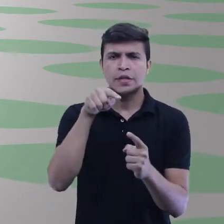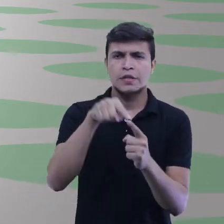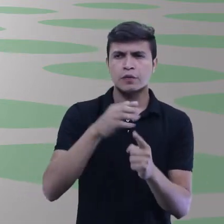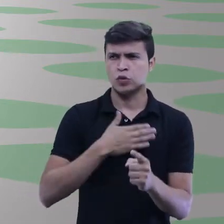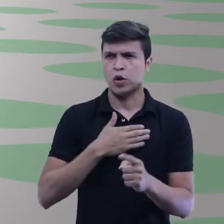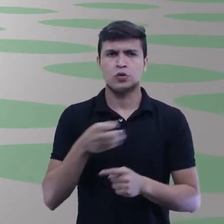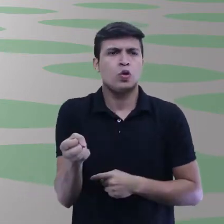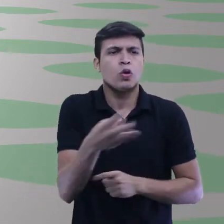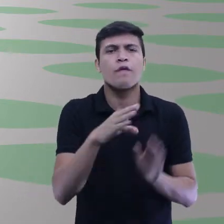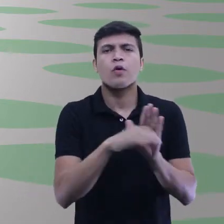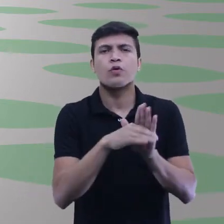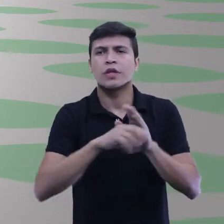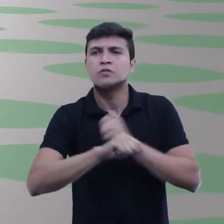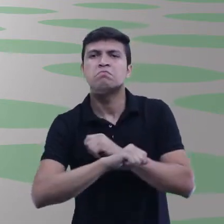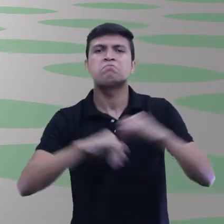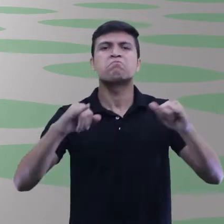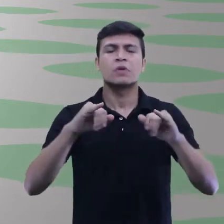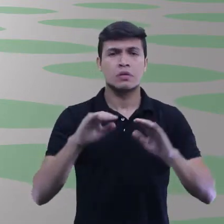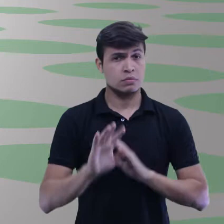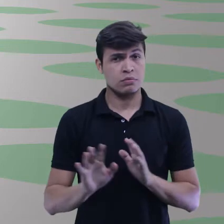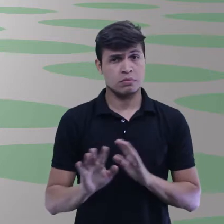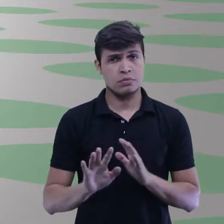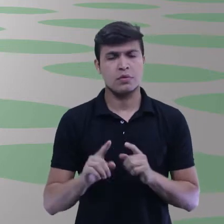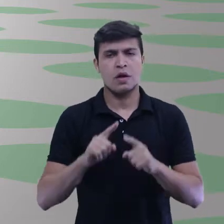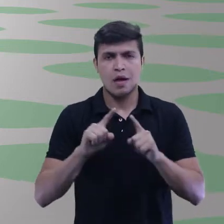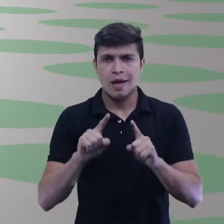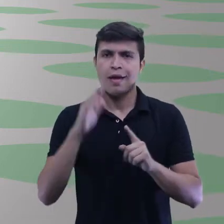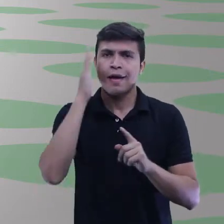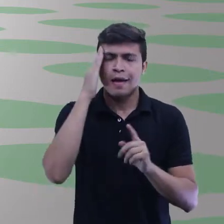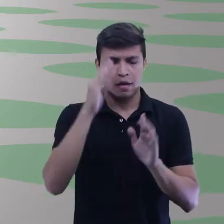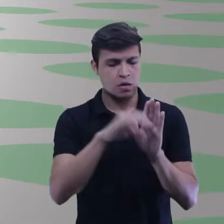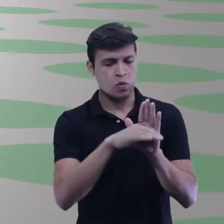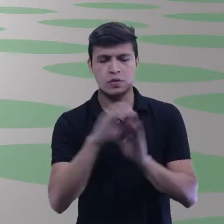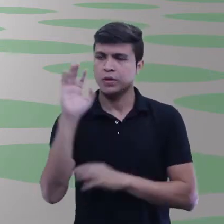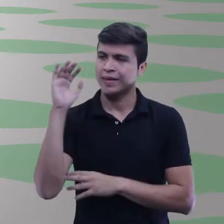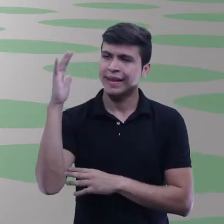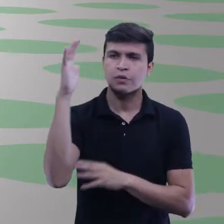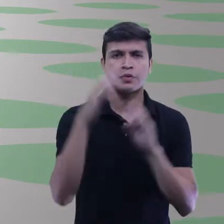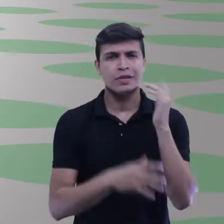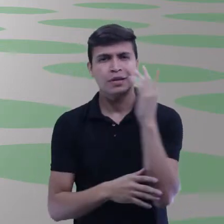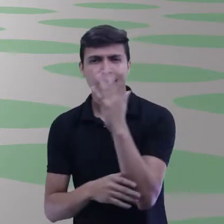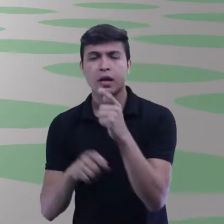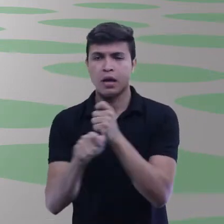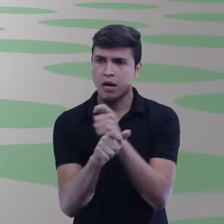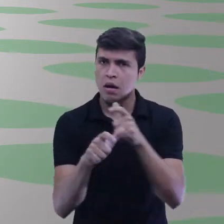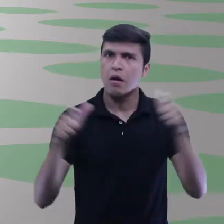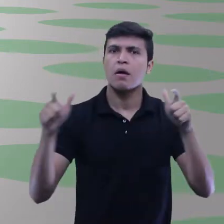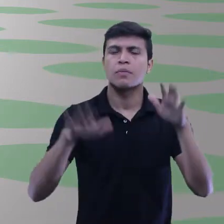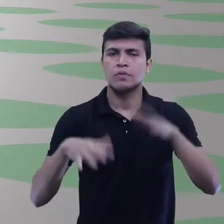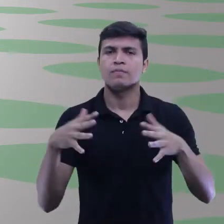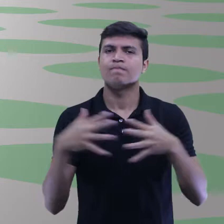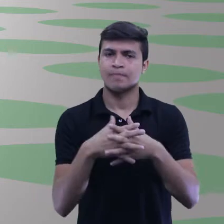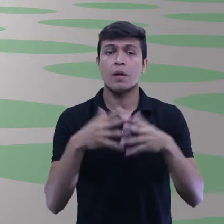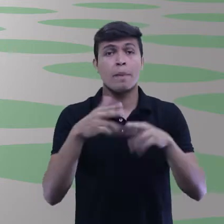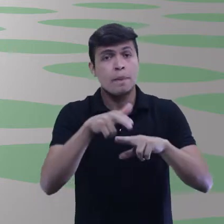um novo conceito de natureza. A compreensão sobre o conceito de natureza é muito amplo e complexo. Por isso mesmo existem várias